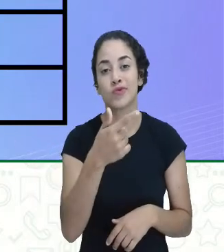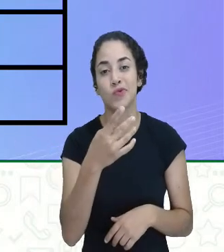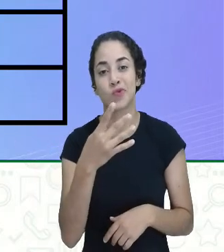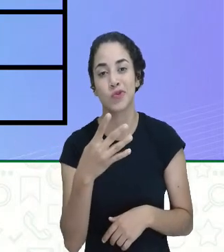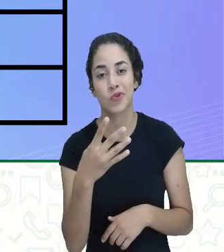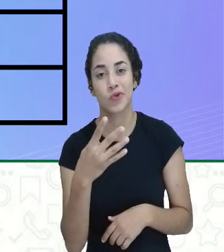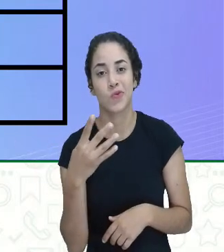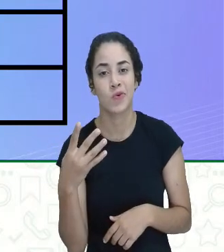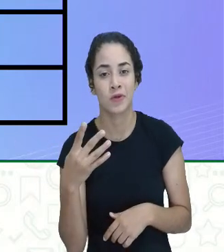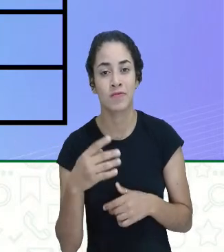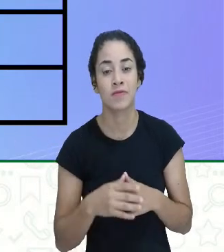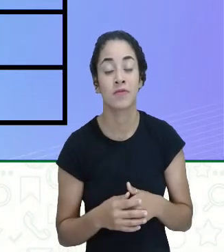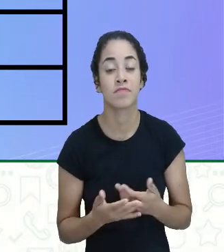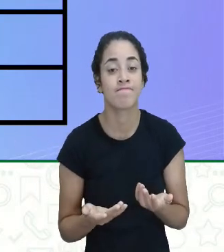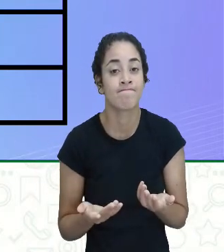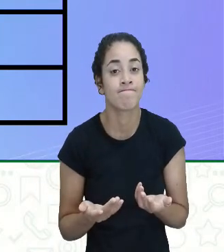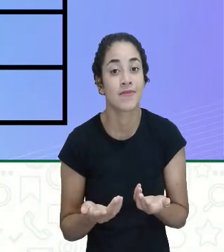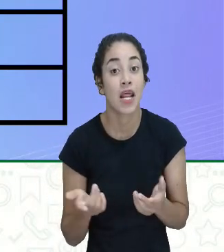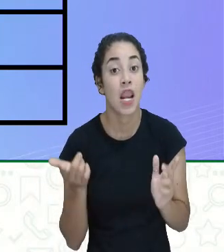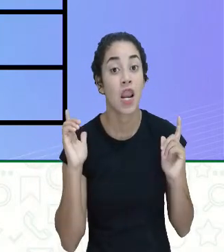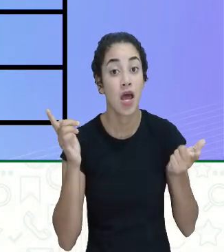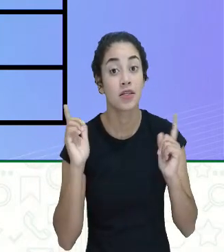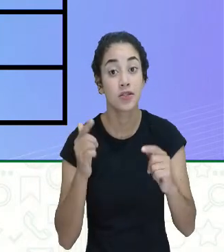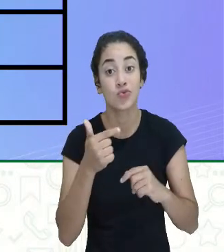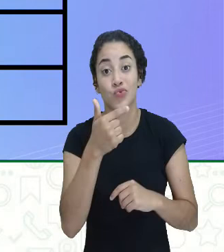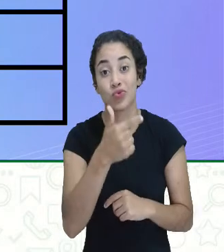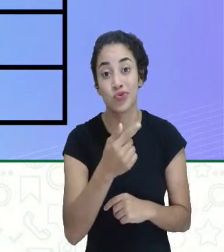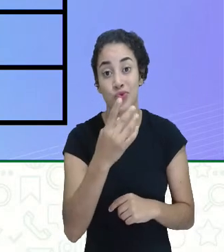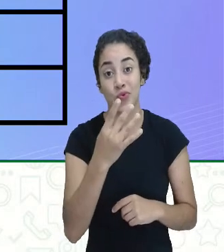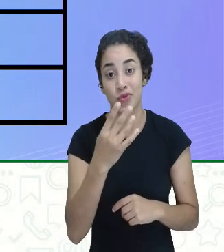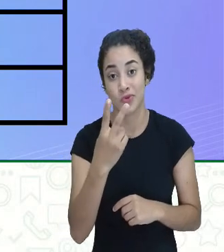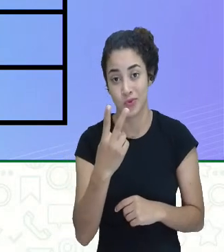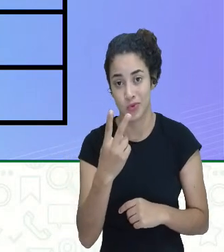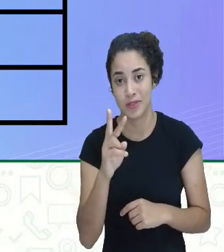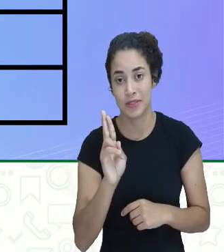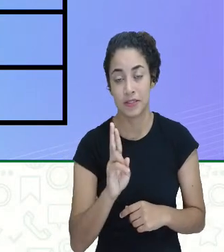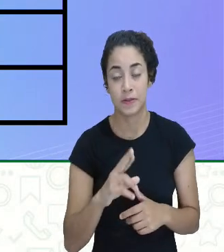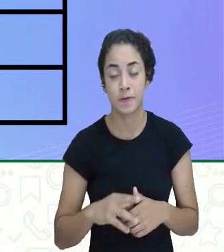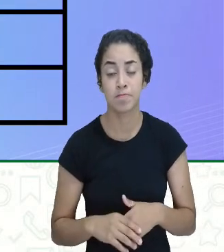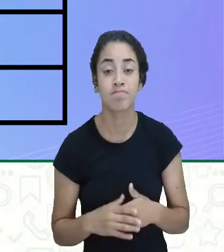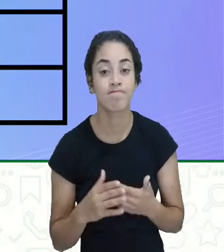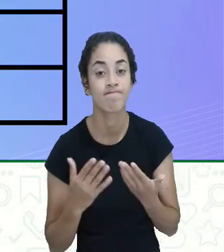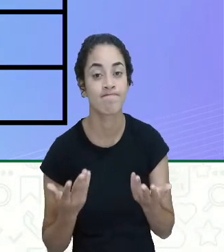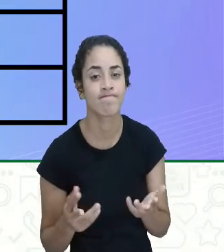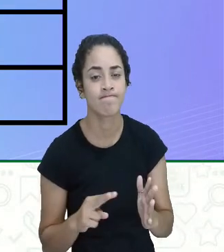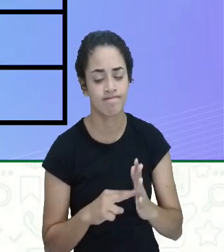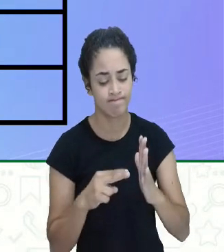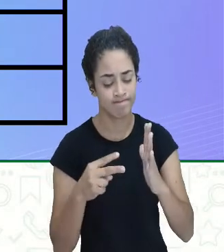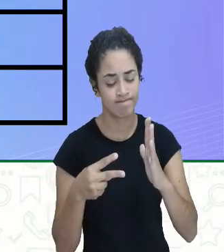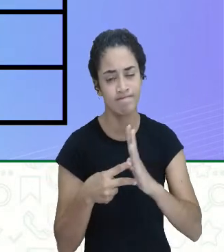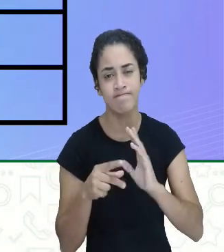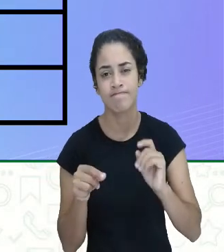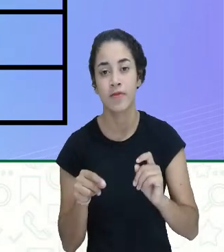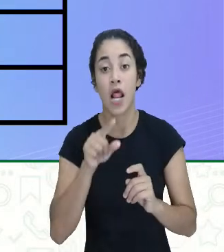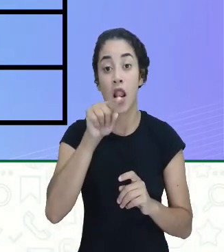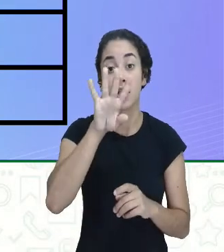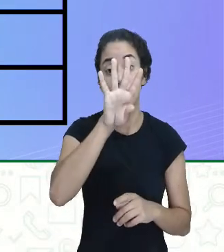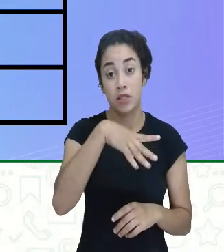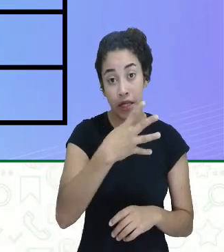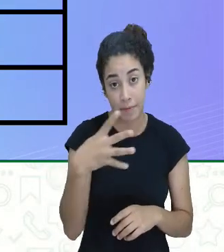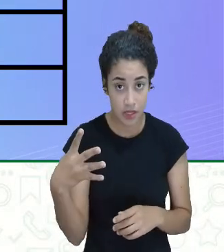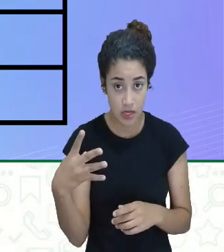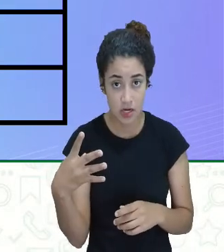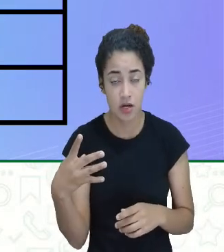244 e o lazer, 242. Ou seja, aí nessa tabela,